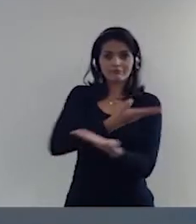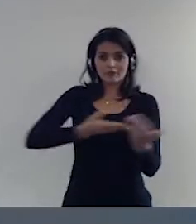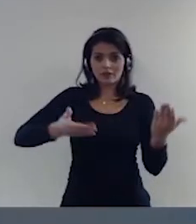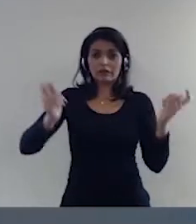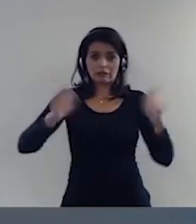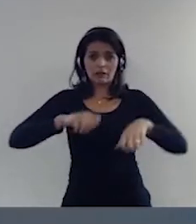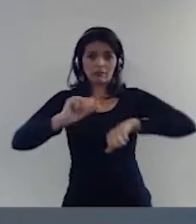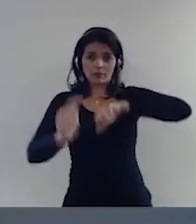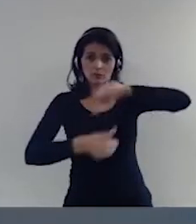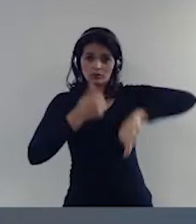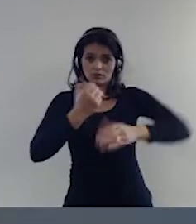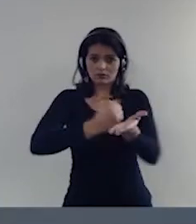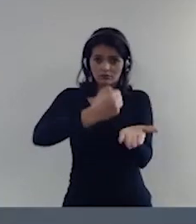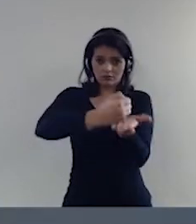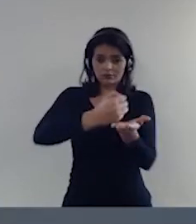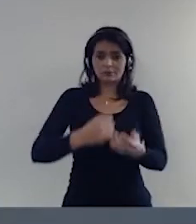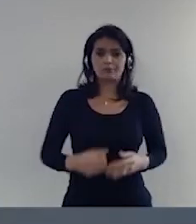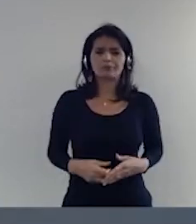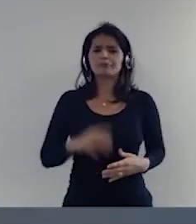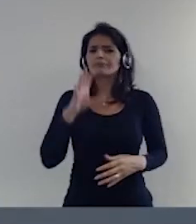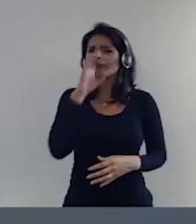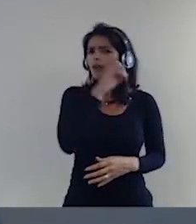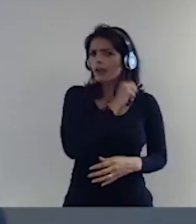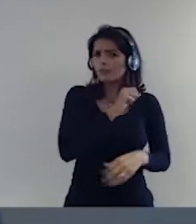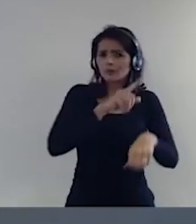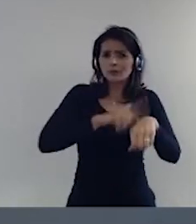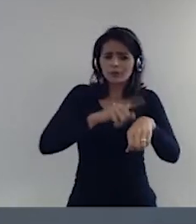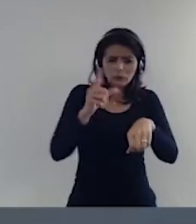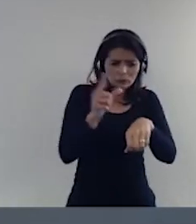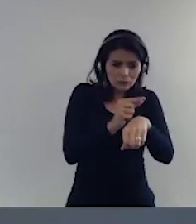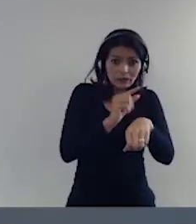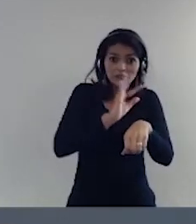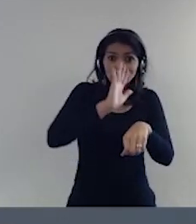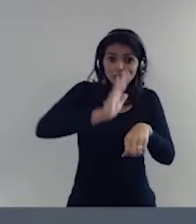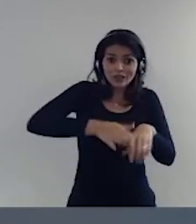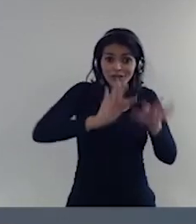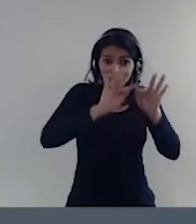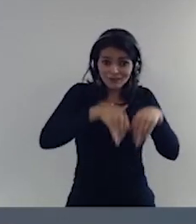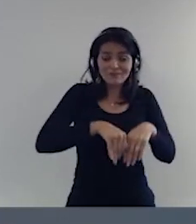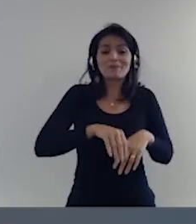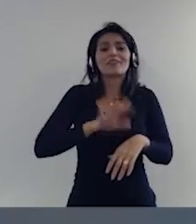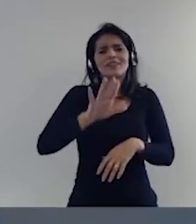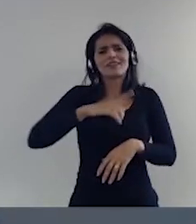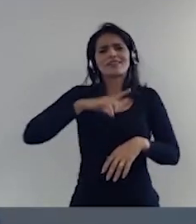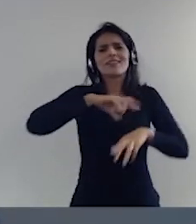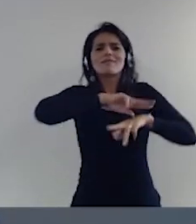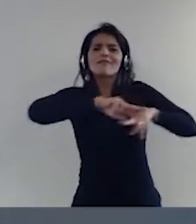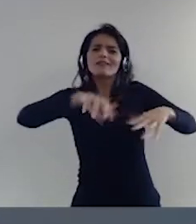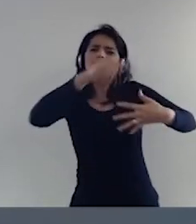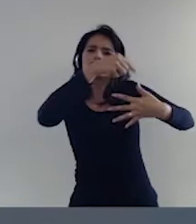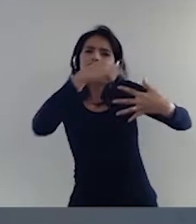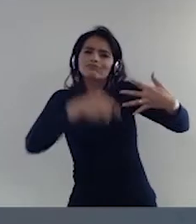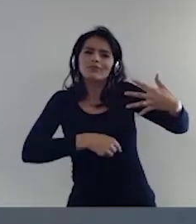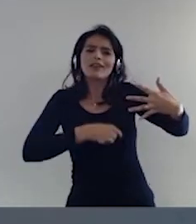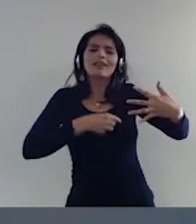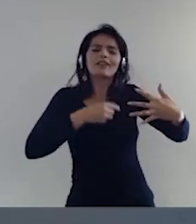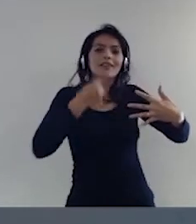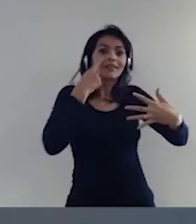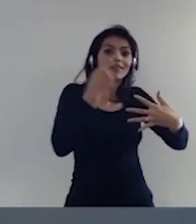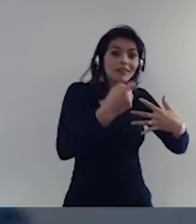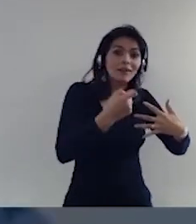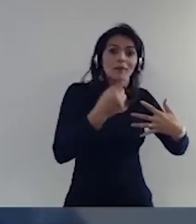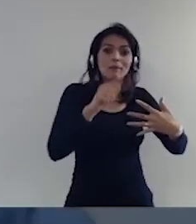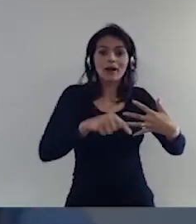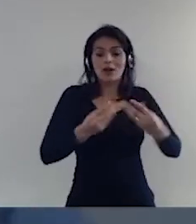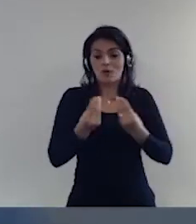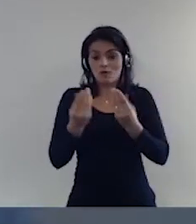modificativo. Muito rapidamente, que o meu tempo já está se encerrando, mas há várias questões interessantes sobre essa oferta de modificação